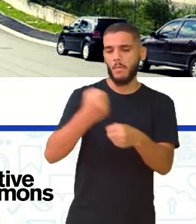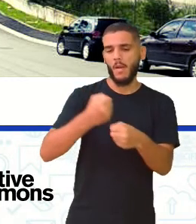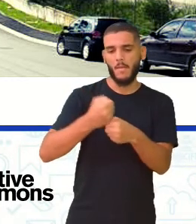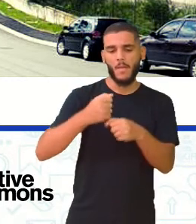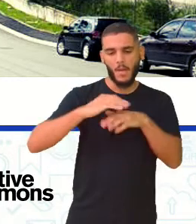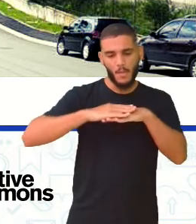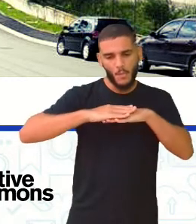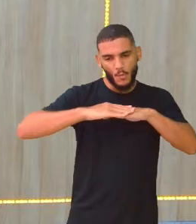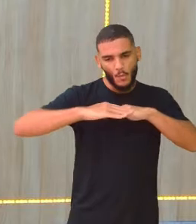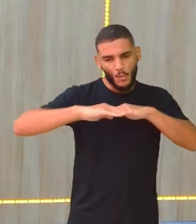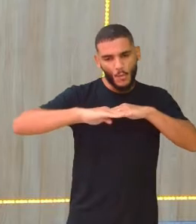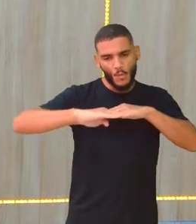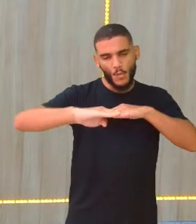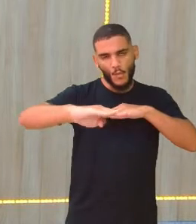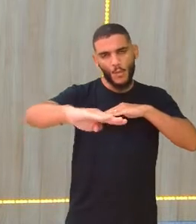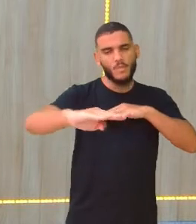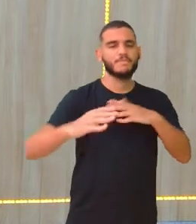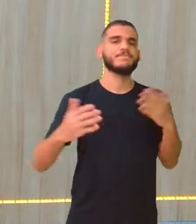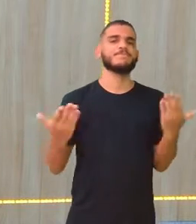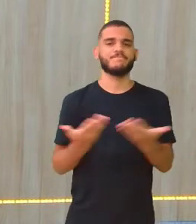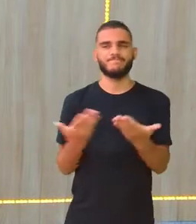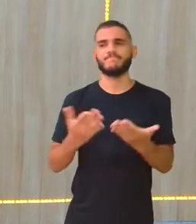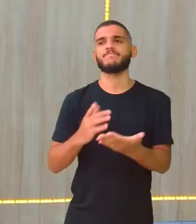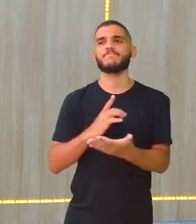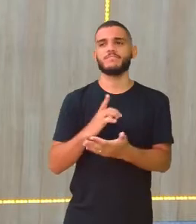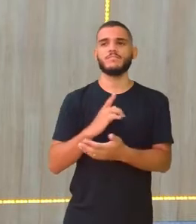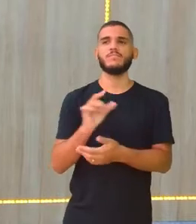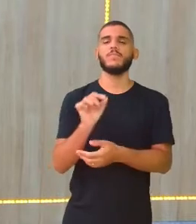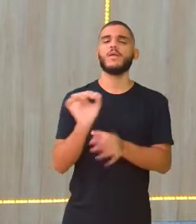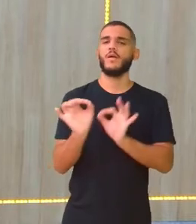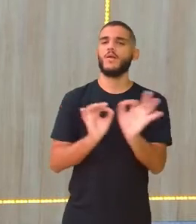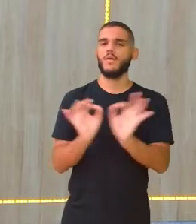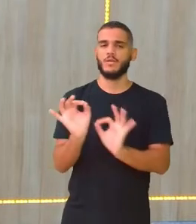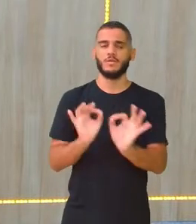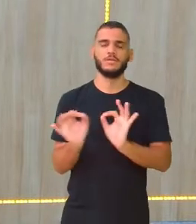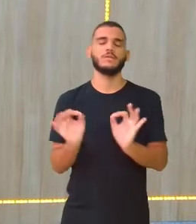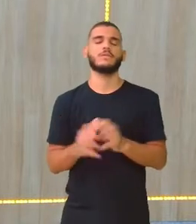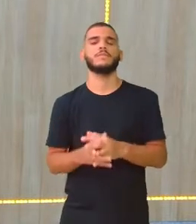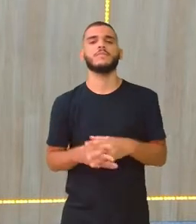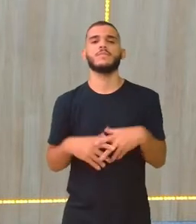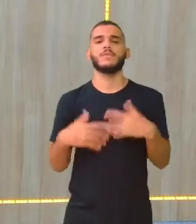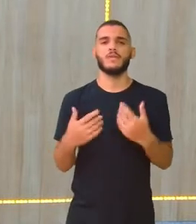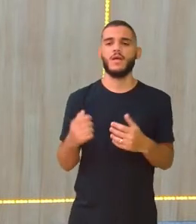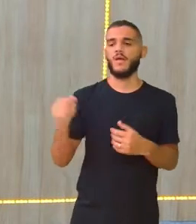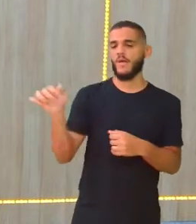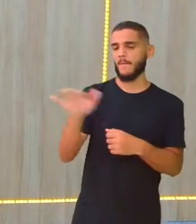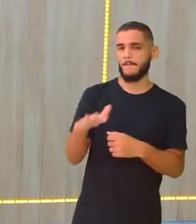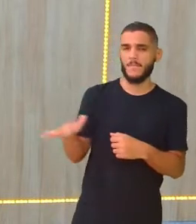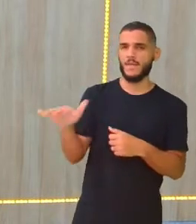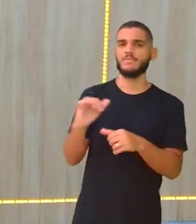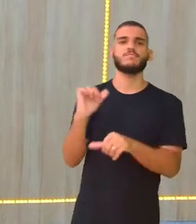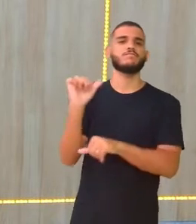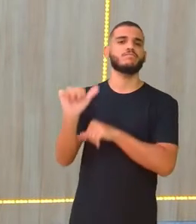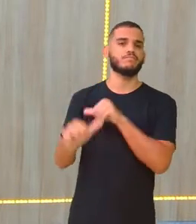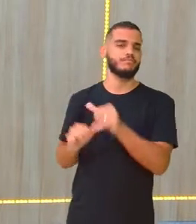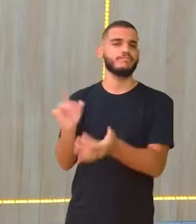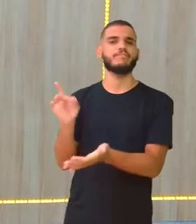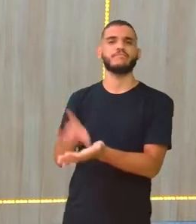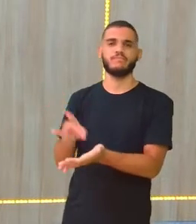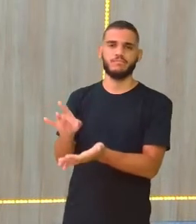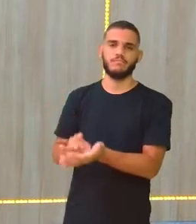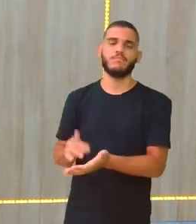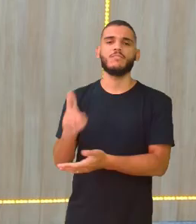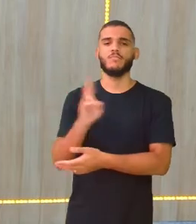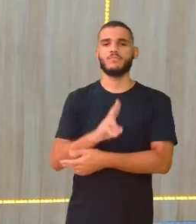desse pavimento, agora é uma rua que tem aí uma pavimentação, então, ou seja, aquela paisagem ali, ela foi alterada